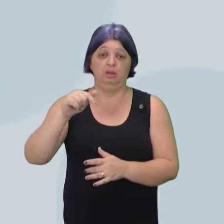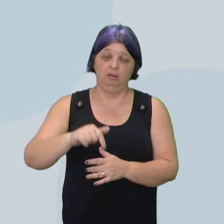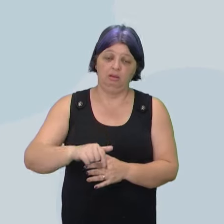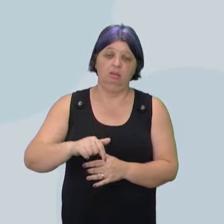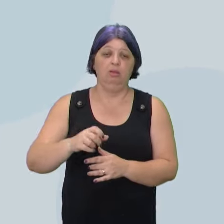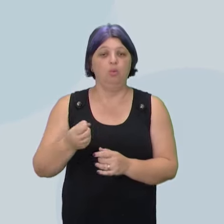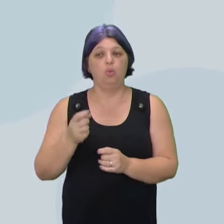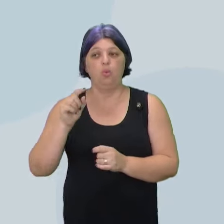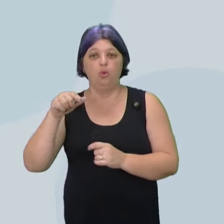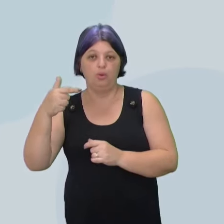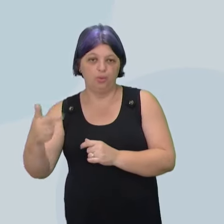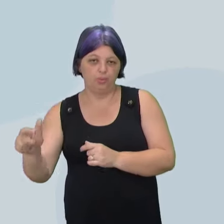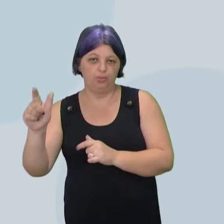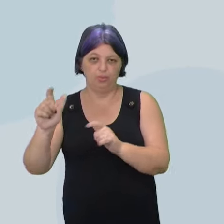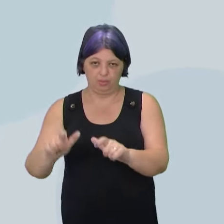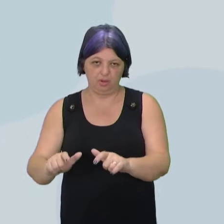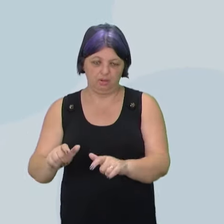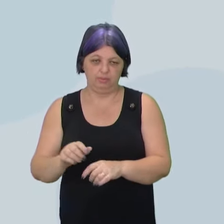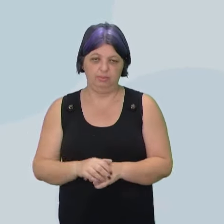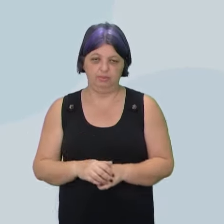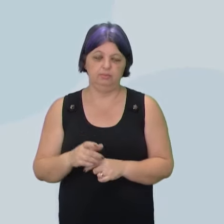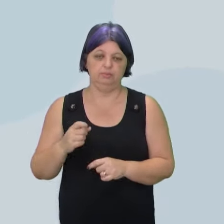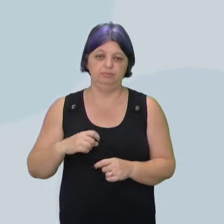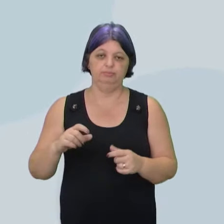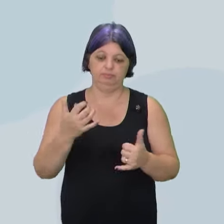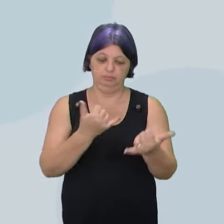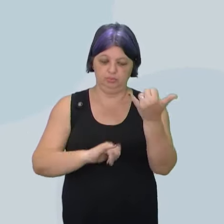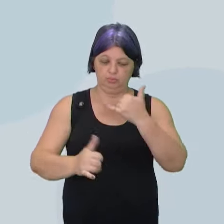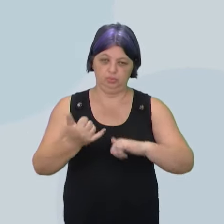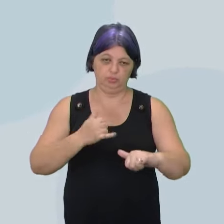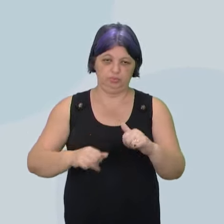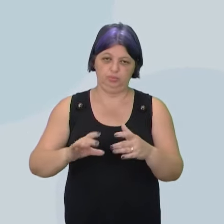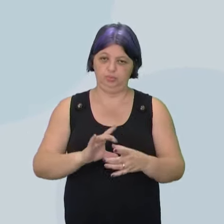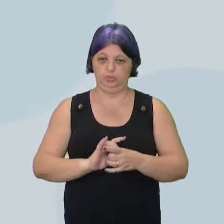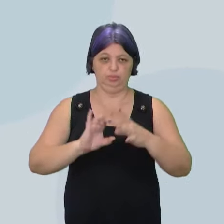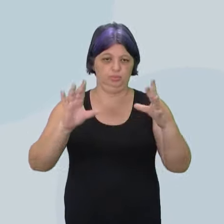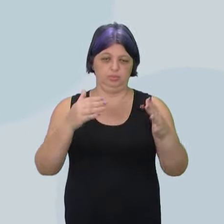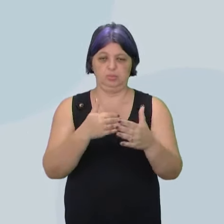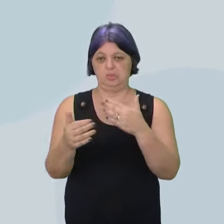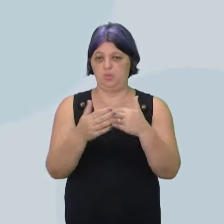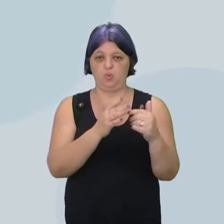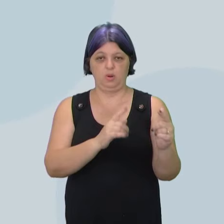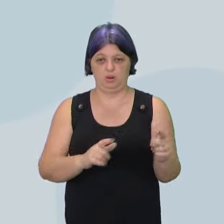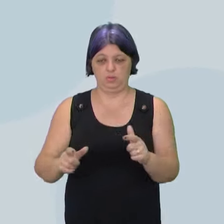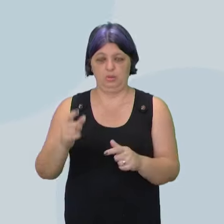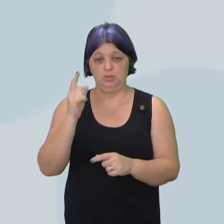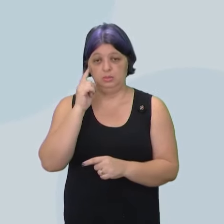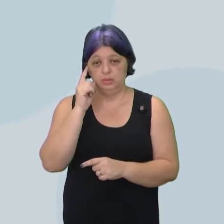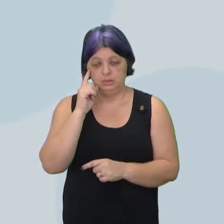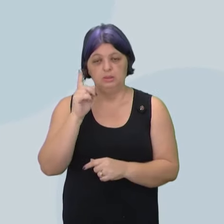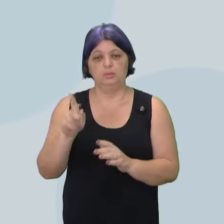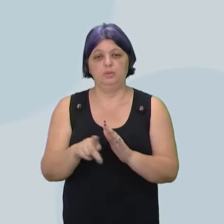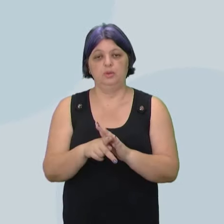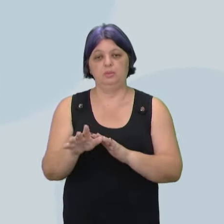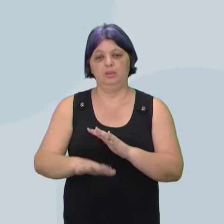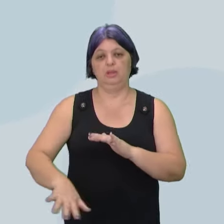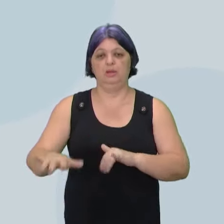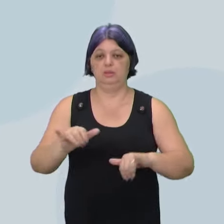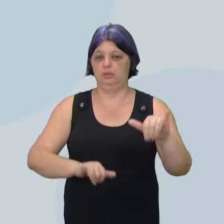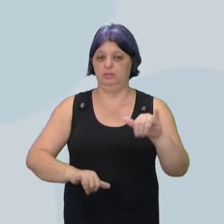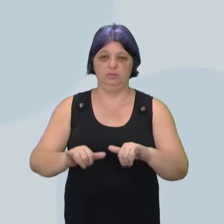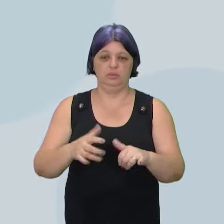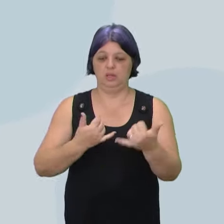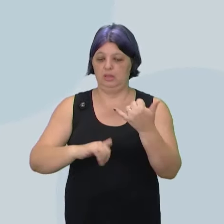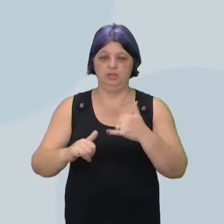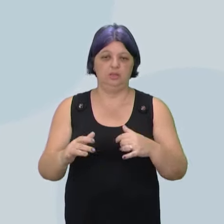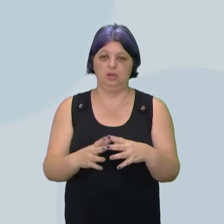ali, esta energia liberada, ela é a mesma em qualquer parte. Lembrando desse princípio físico que a energia, ela não some, né?